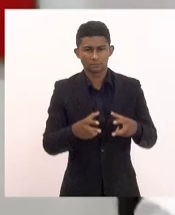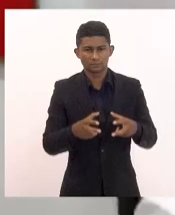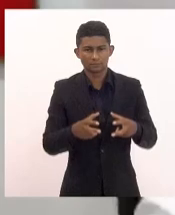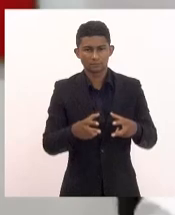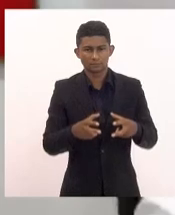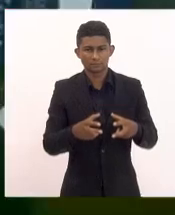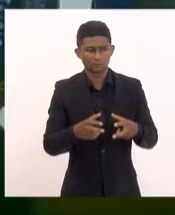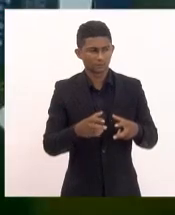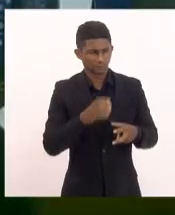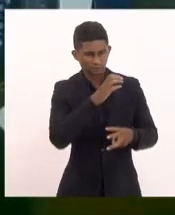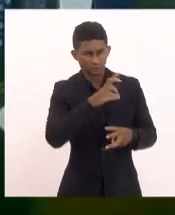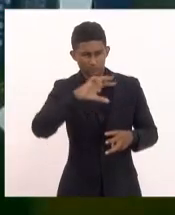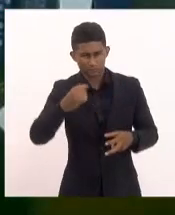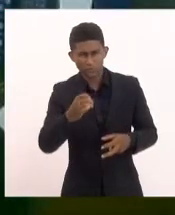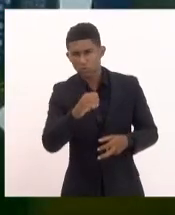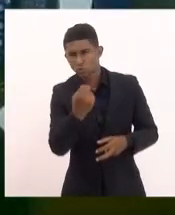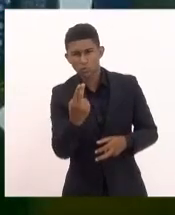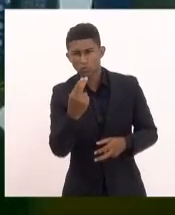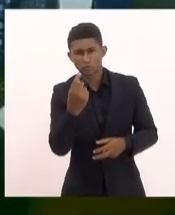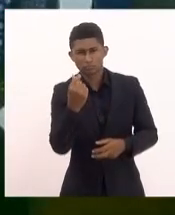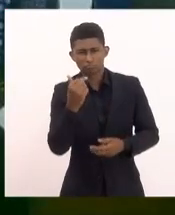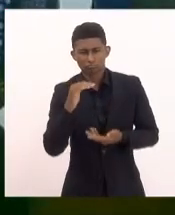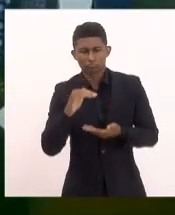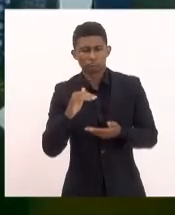pela CCJ ou orçamento,